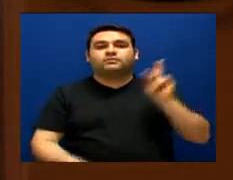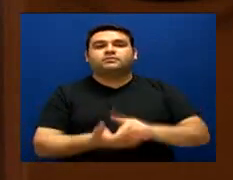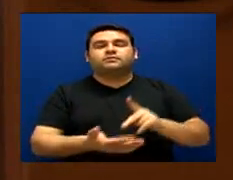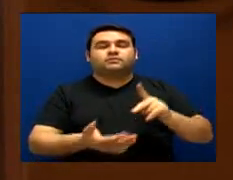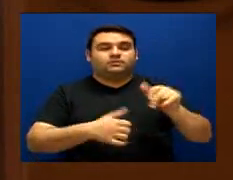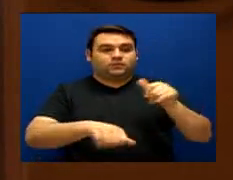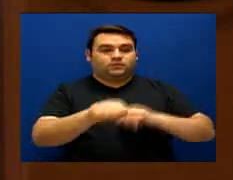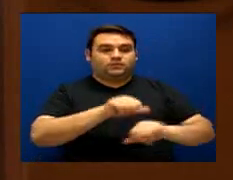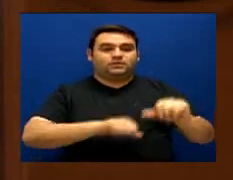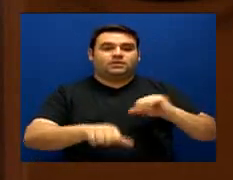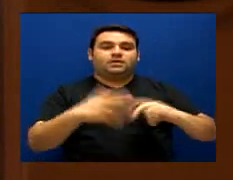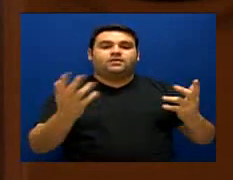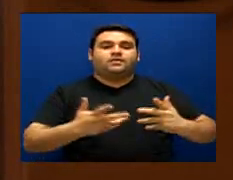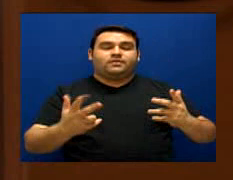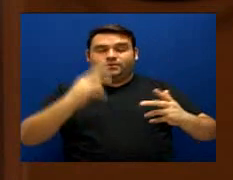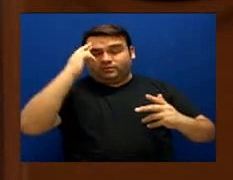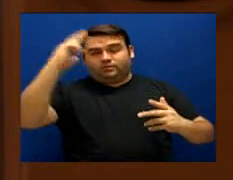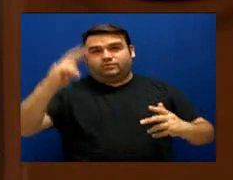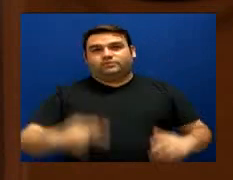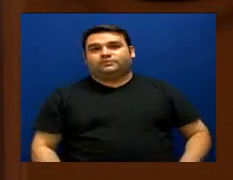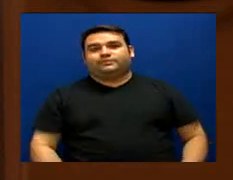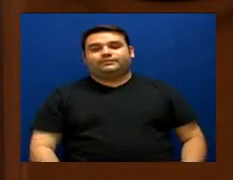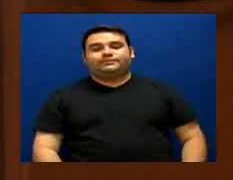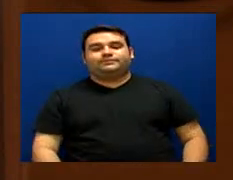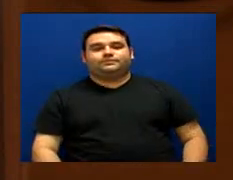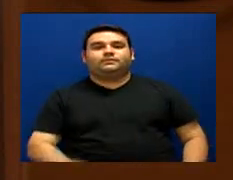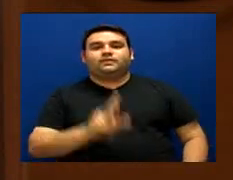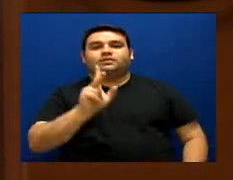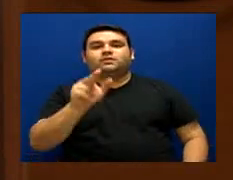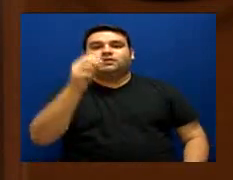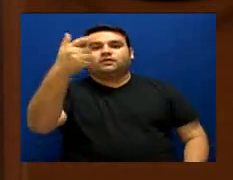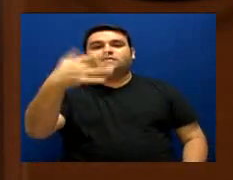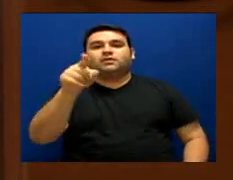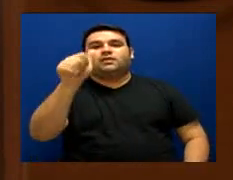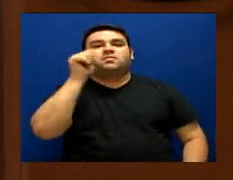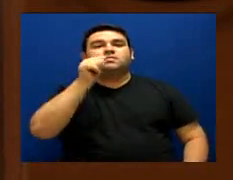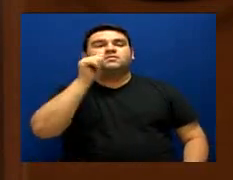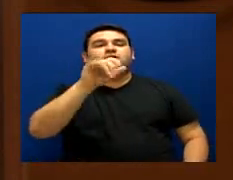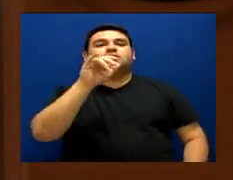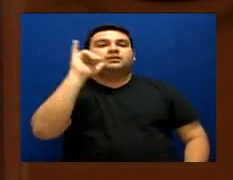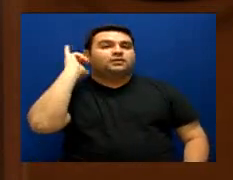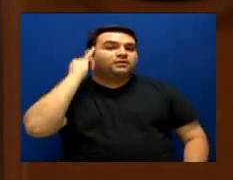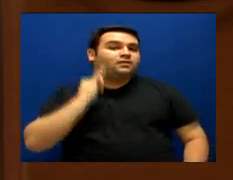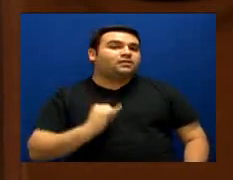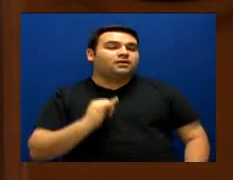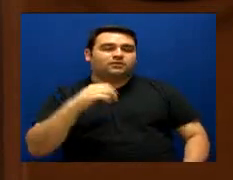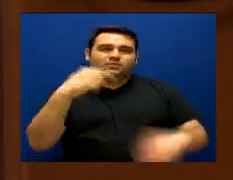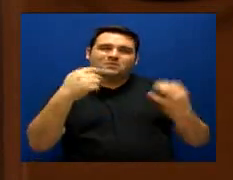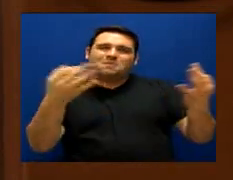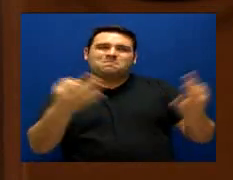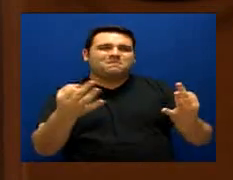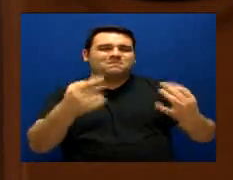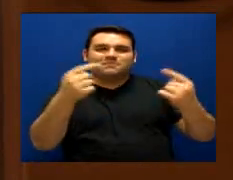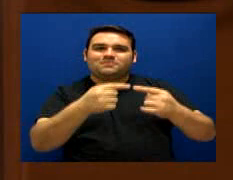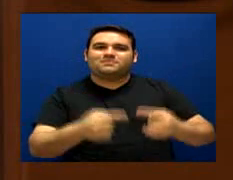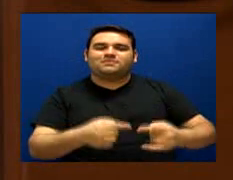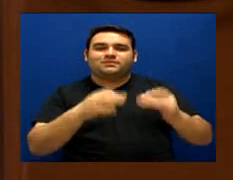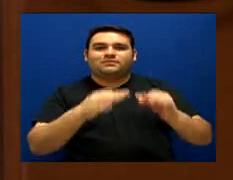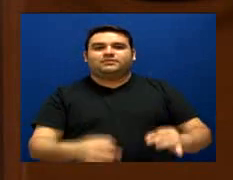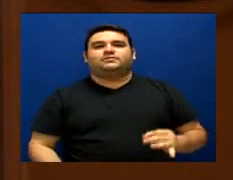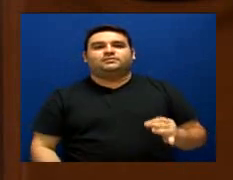a transição das responsabilidades. Como a Yara bem colocou, você foi perfeita na sua colocação.